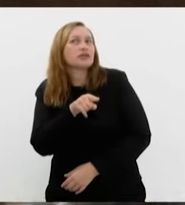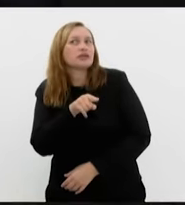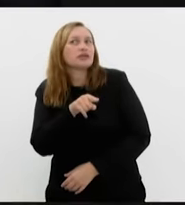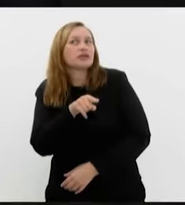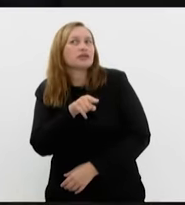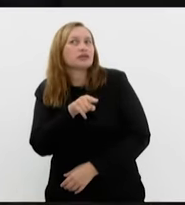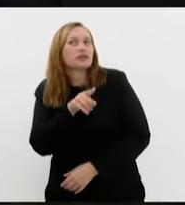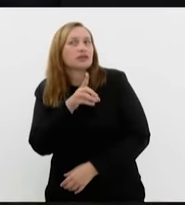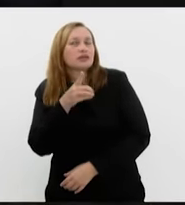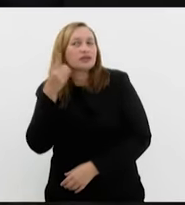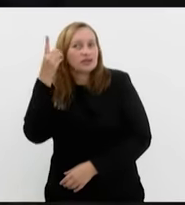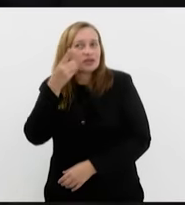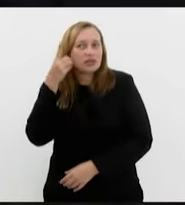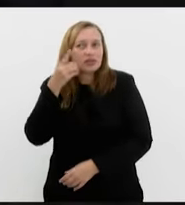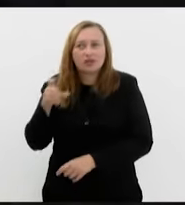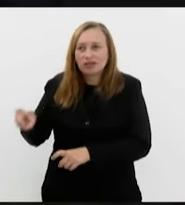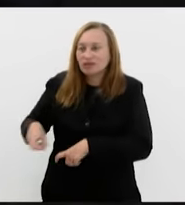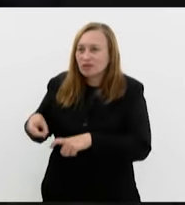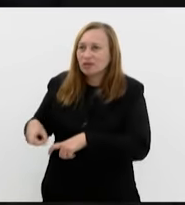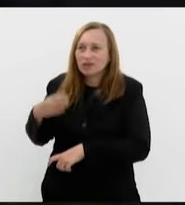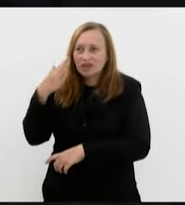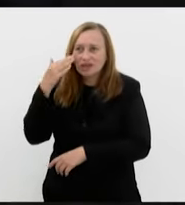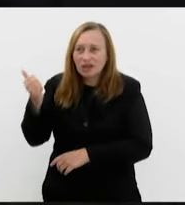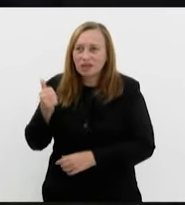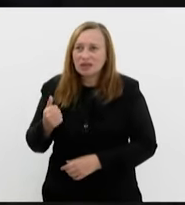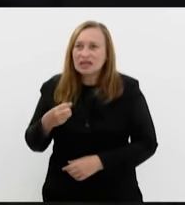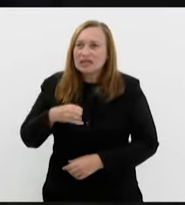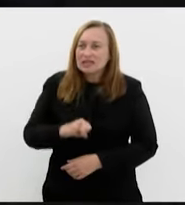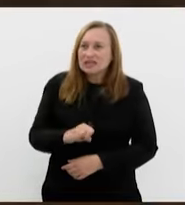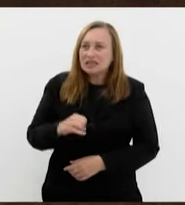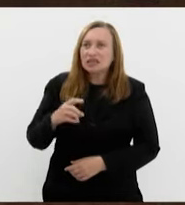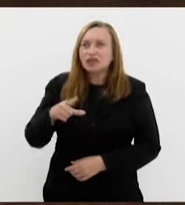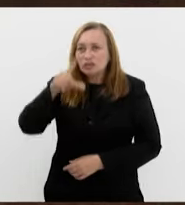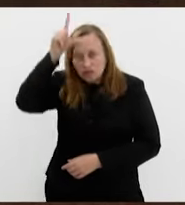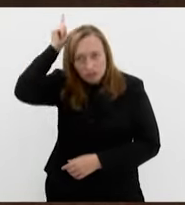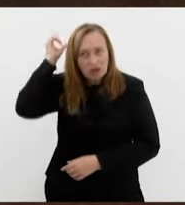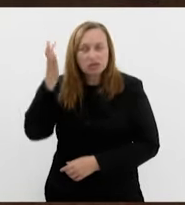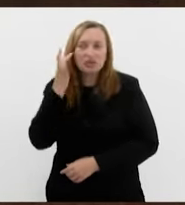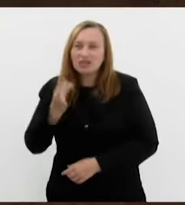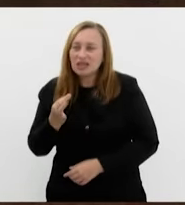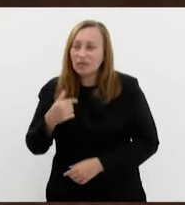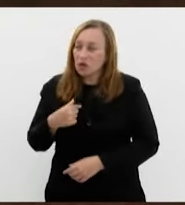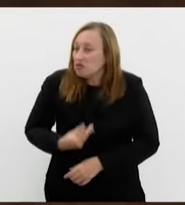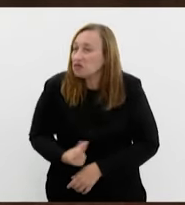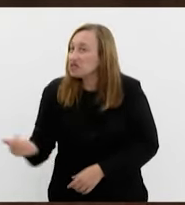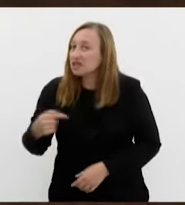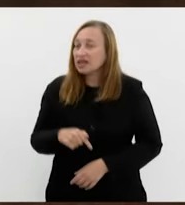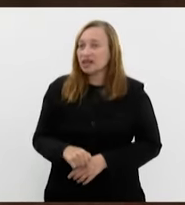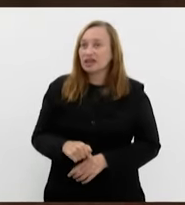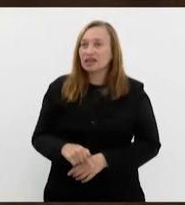Os deputados do interior não sabem. Se Luiz Paulo não souber, eu vou embora daqui. Eu não, ninguém sabe, Luiz Paulo não sabe.